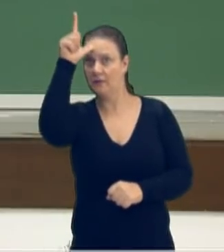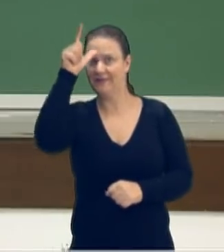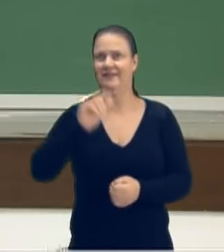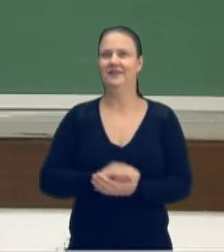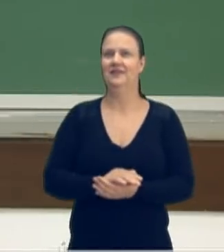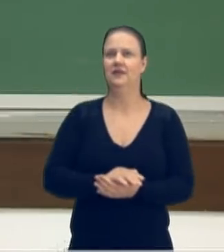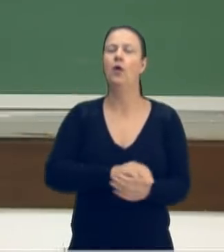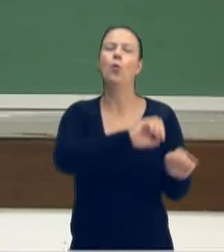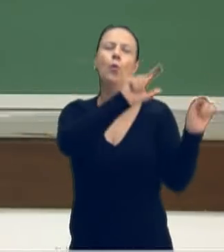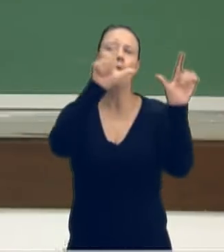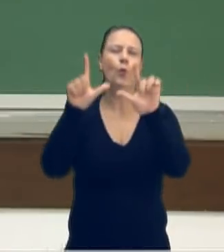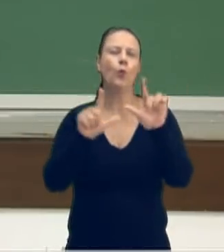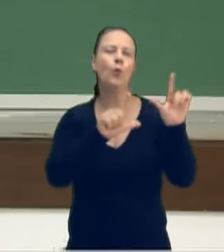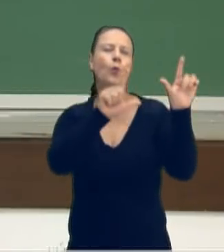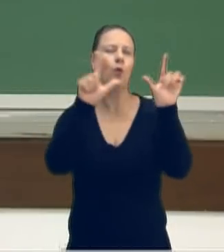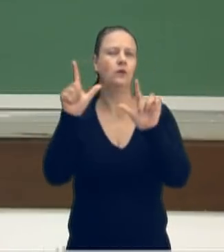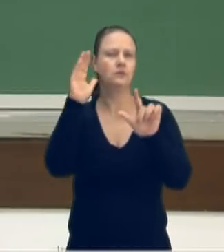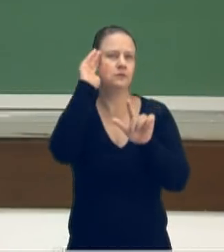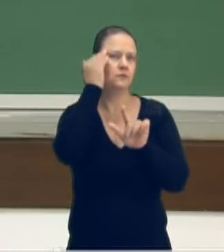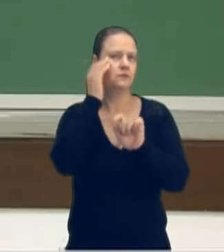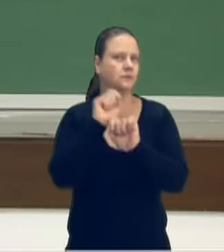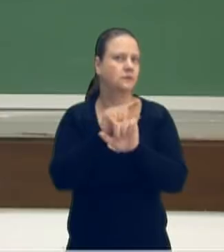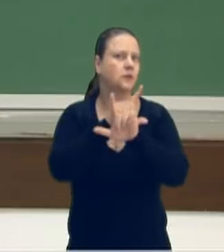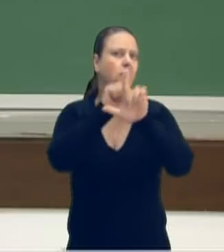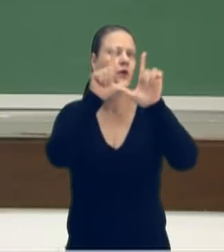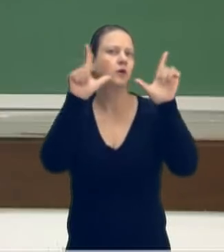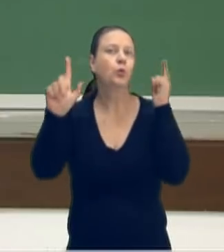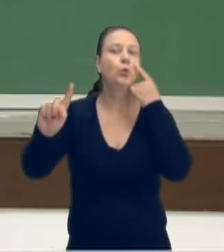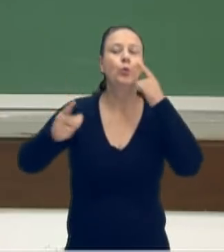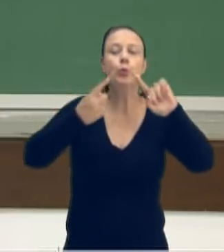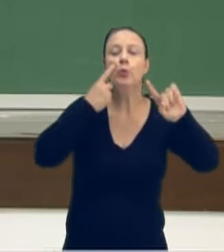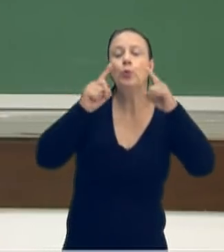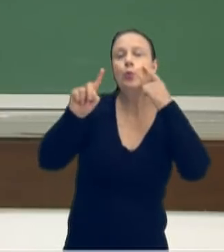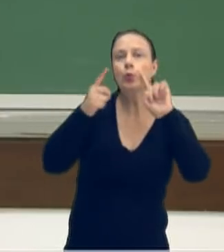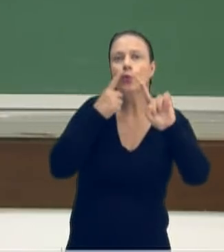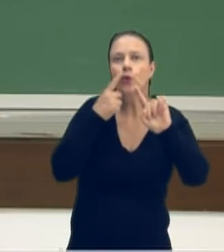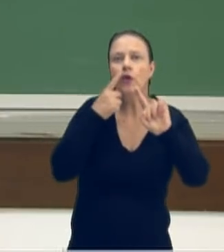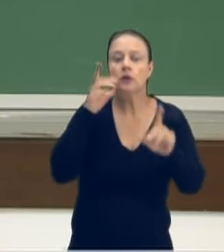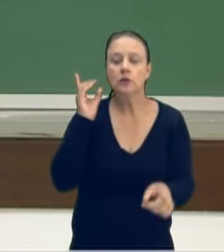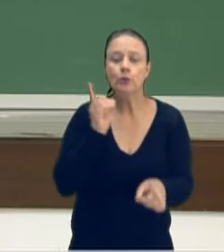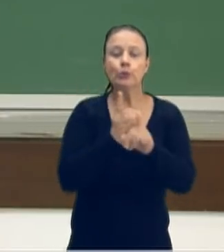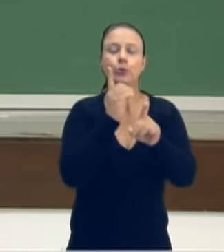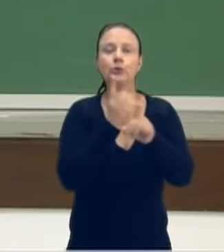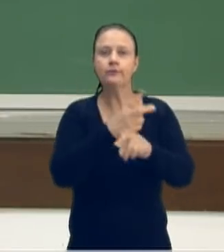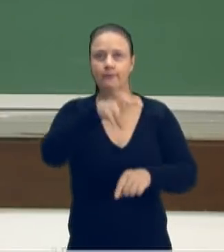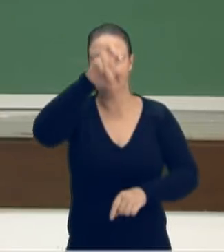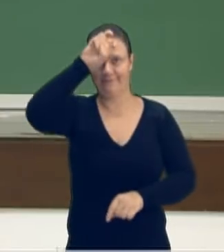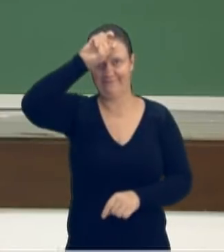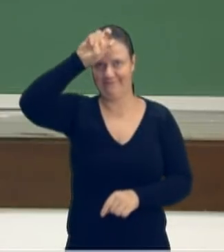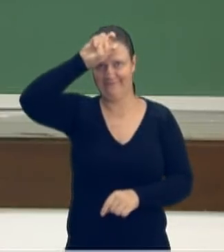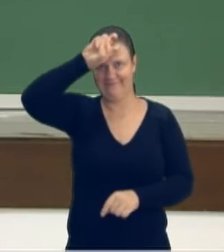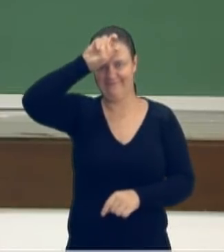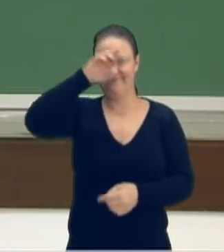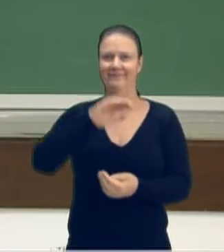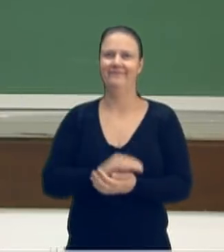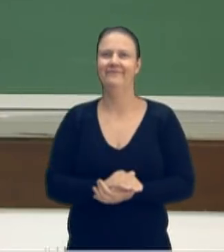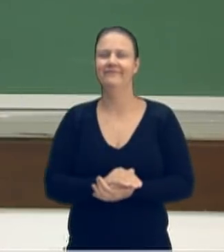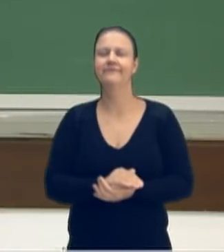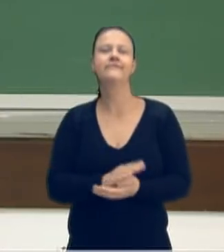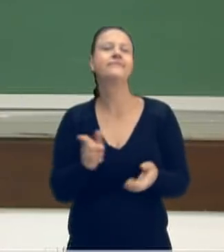outros slides para nós entendermos esses achados arqueológicos do Egito Antigo e